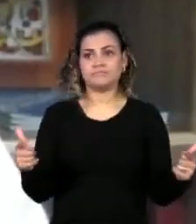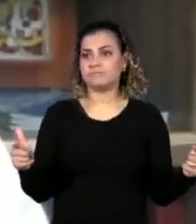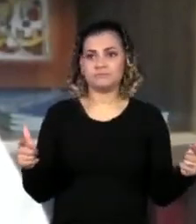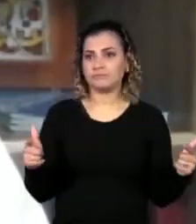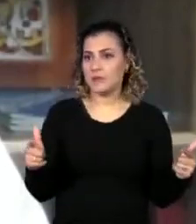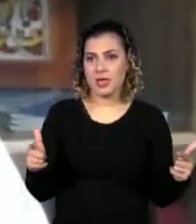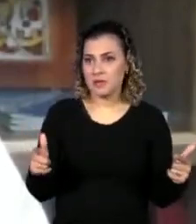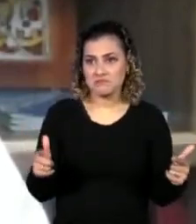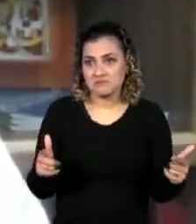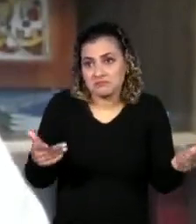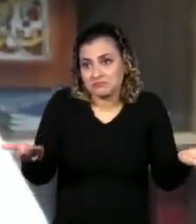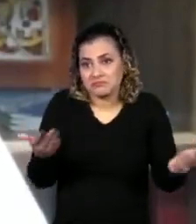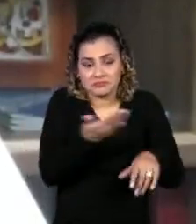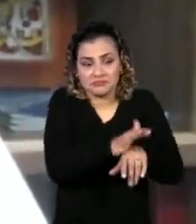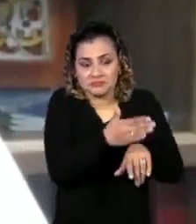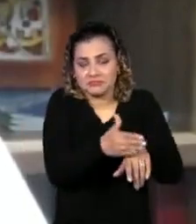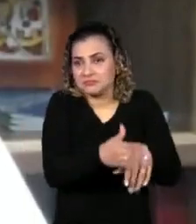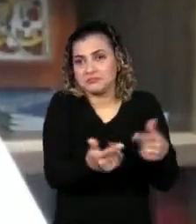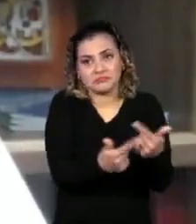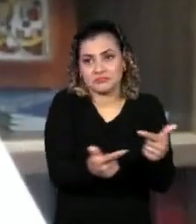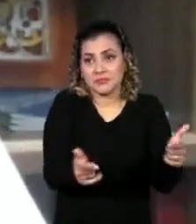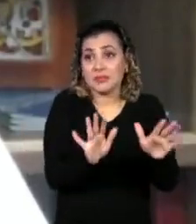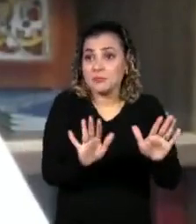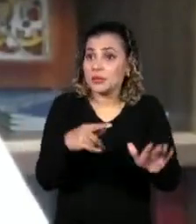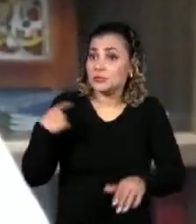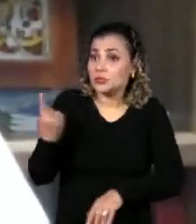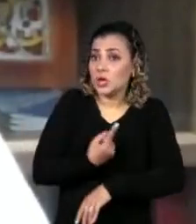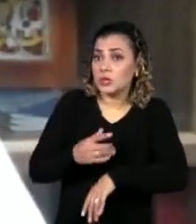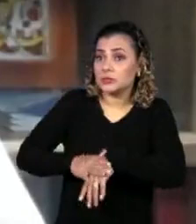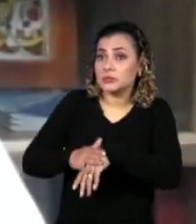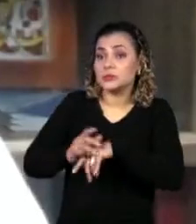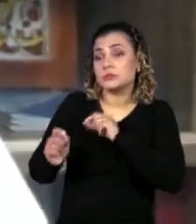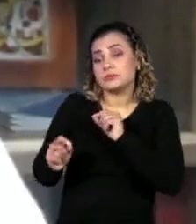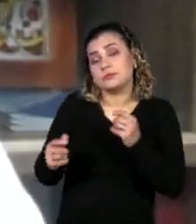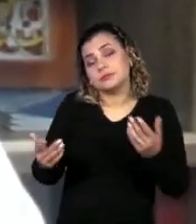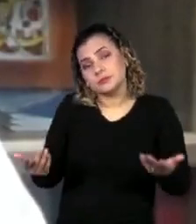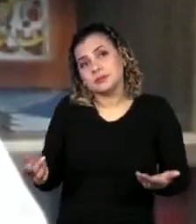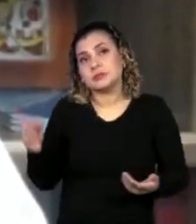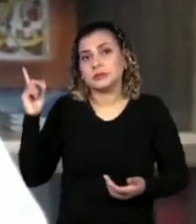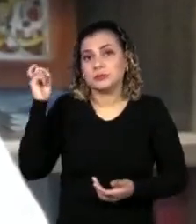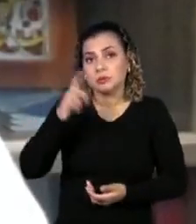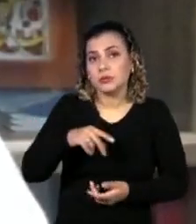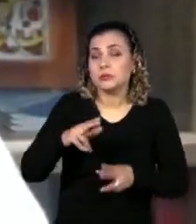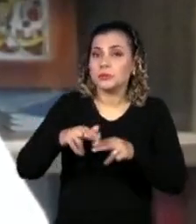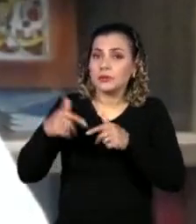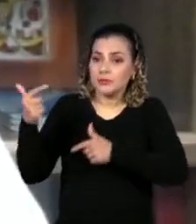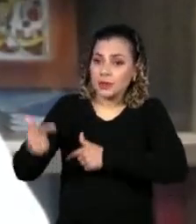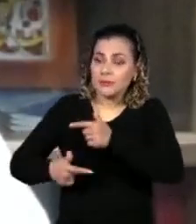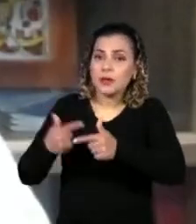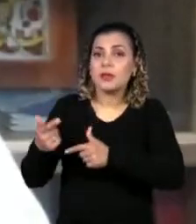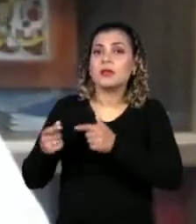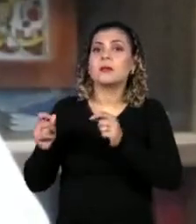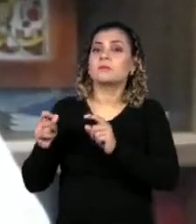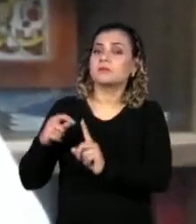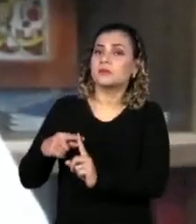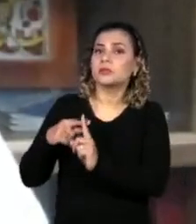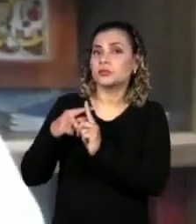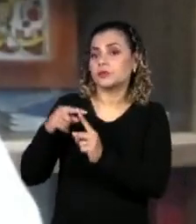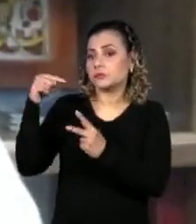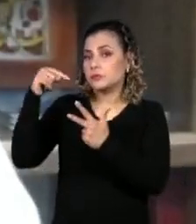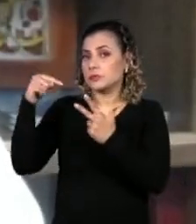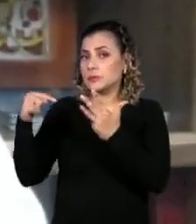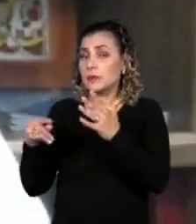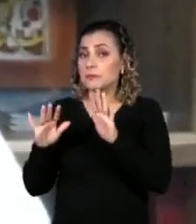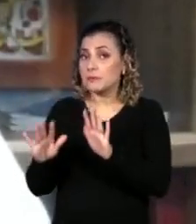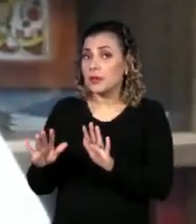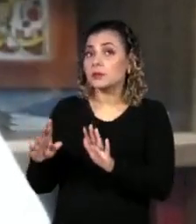faz essa preparação. E nós também temos alguns apoios, o Sebrae é evidentemente um destaque muito positivo, mas a